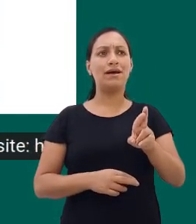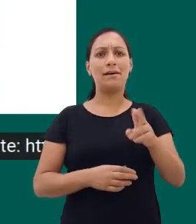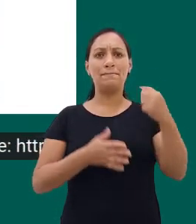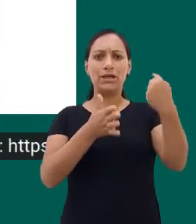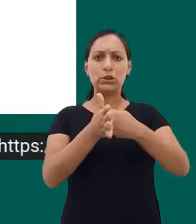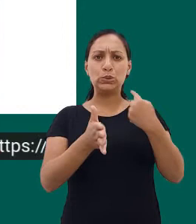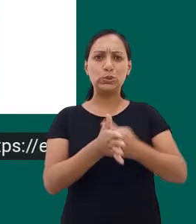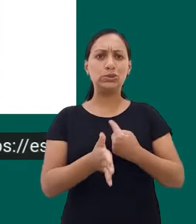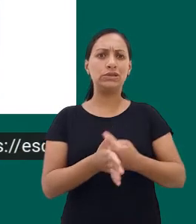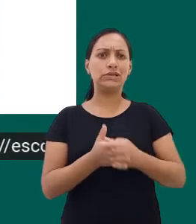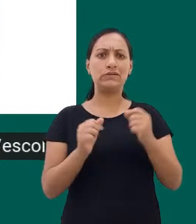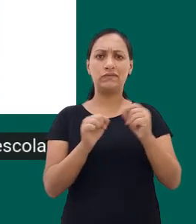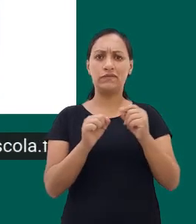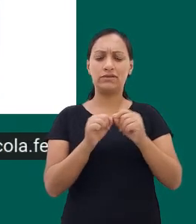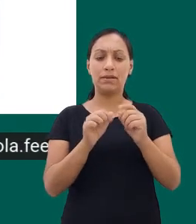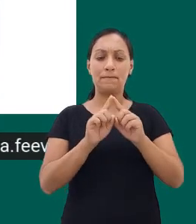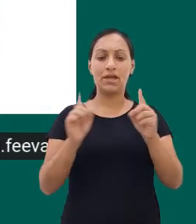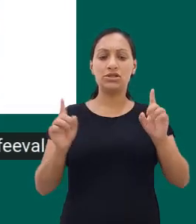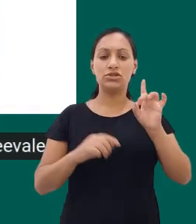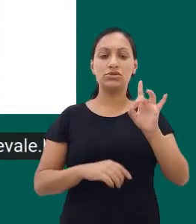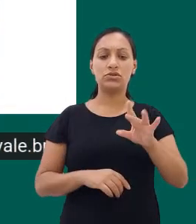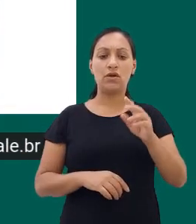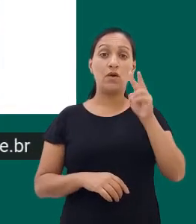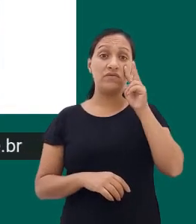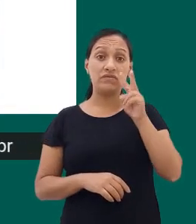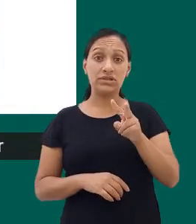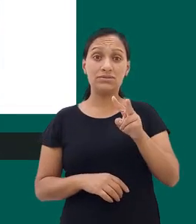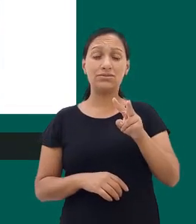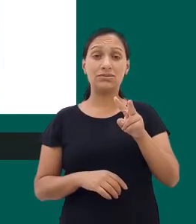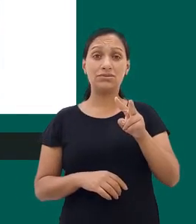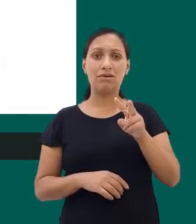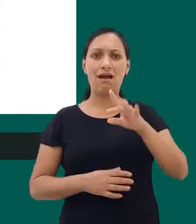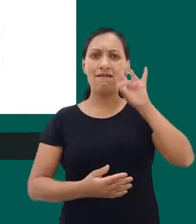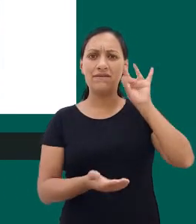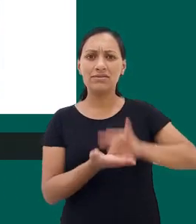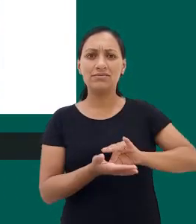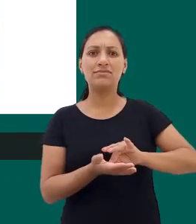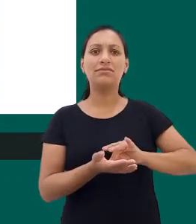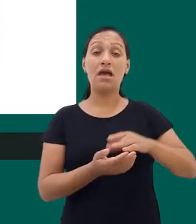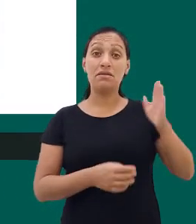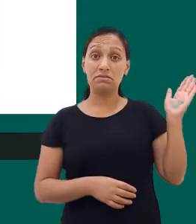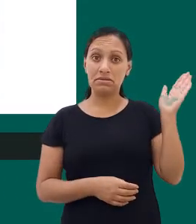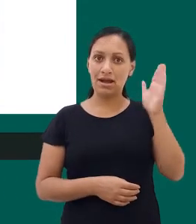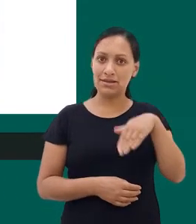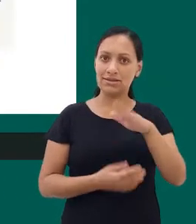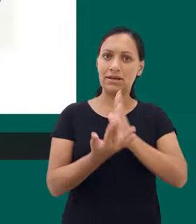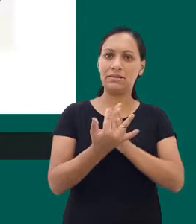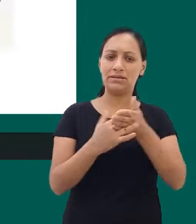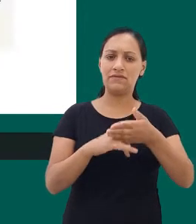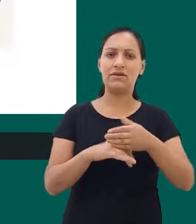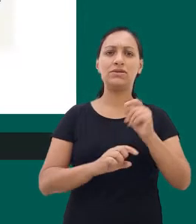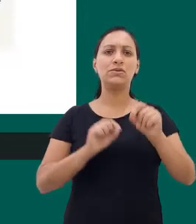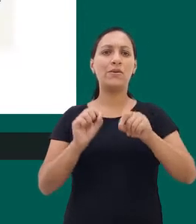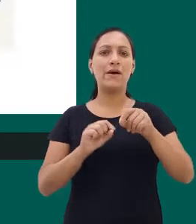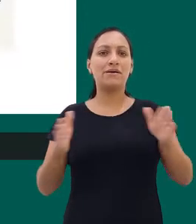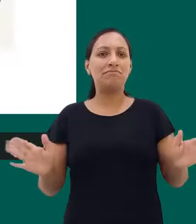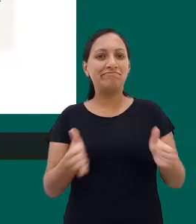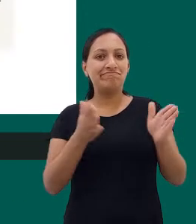estipuladas. Apenas contando com as evidências que eles nos trazem a partir das nossas